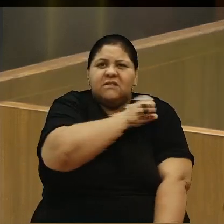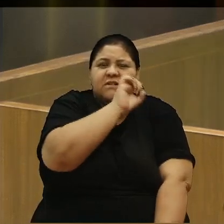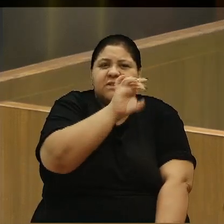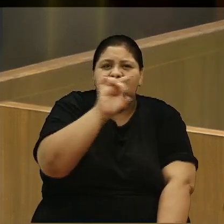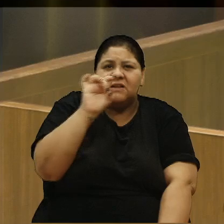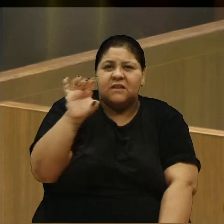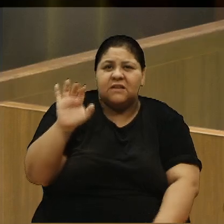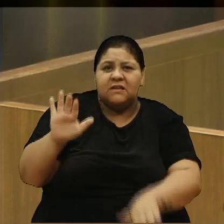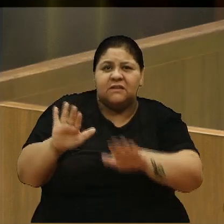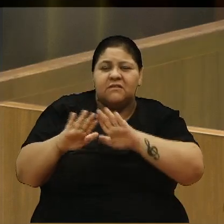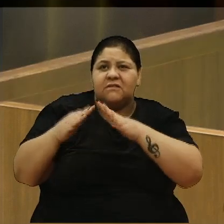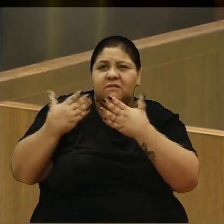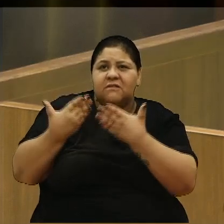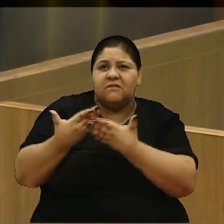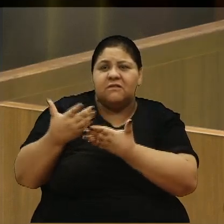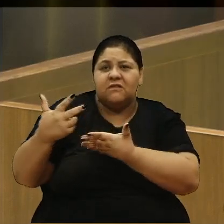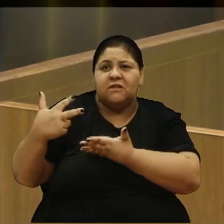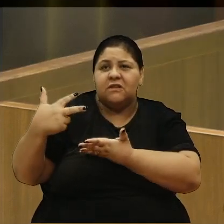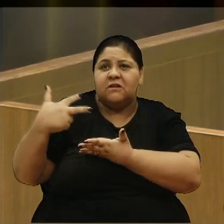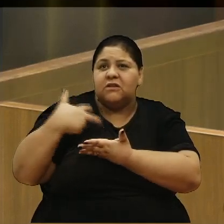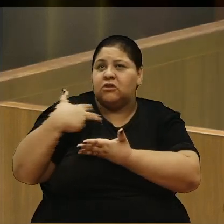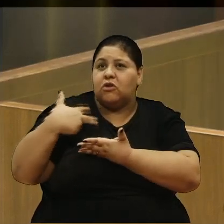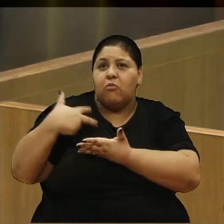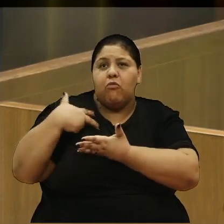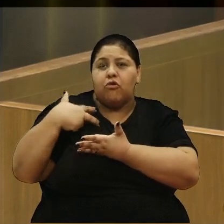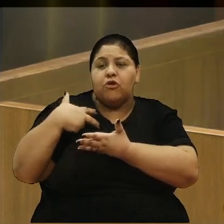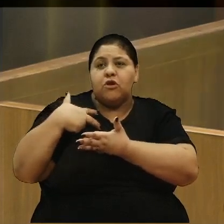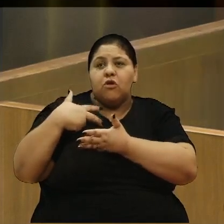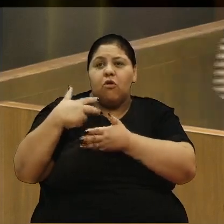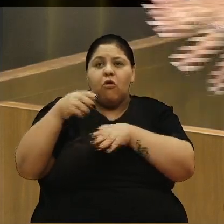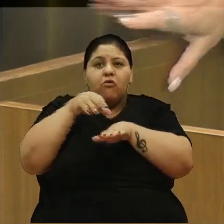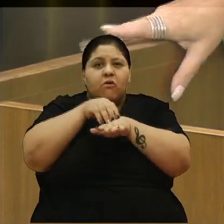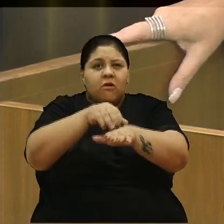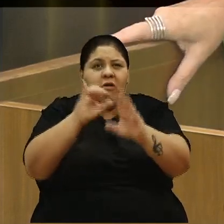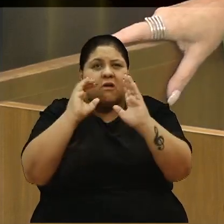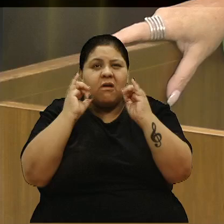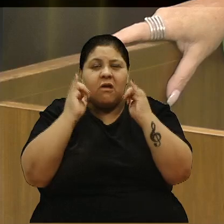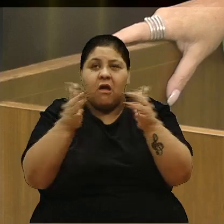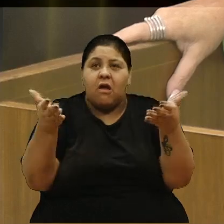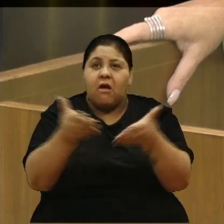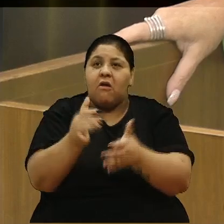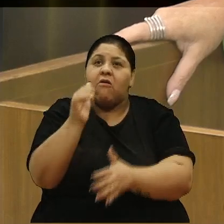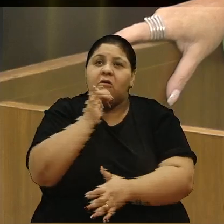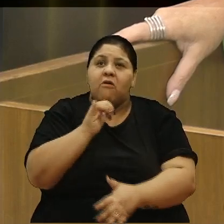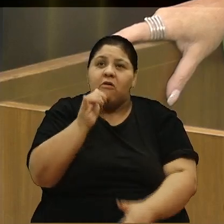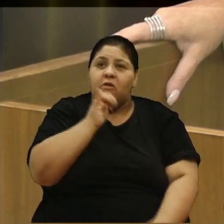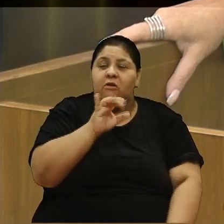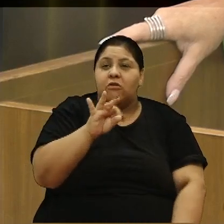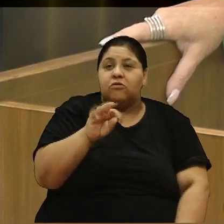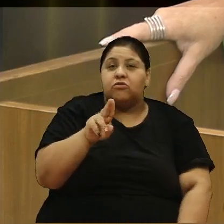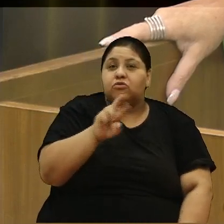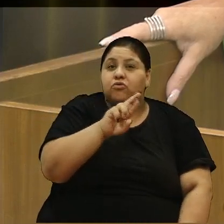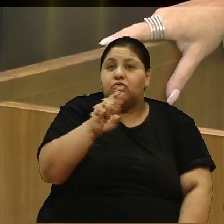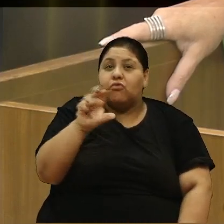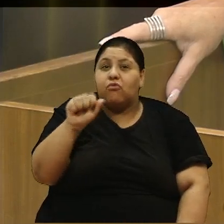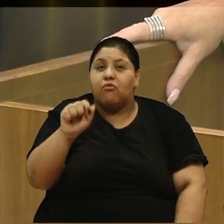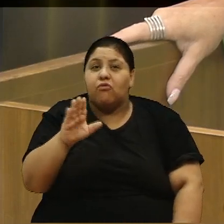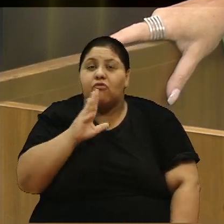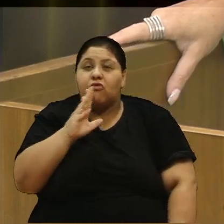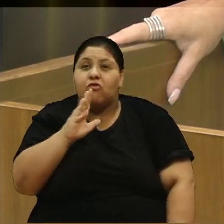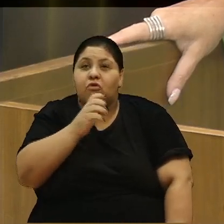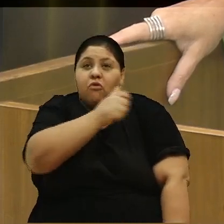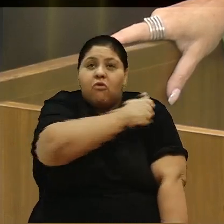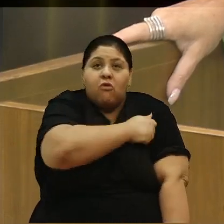dessas escolas que não poderiam mais ir com o transporte escolar. Agora eu vou pegar só o exemplo da Armindo Turra, quem conhece. Ou o